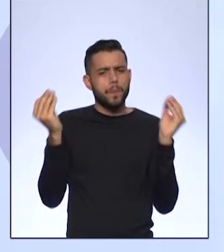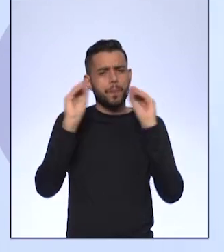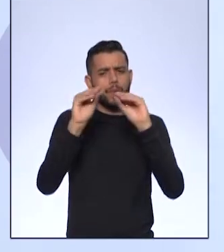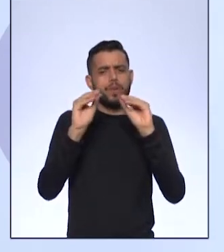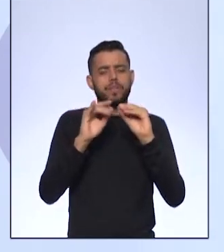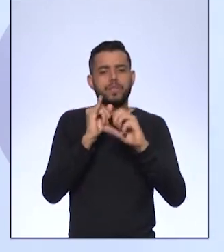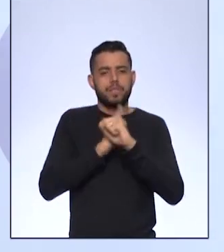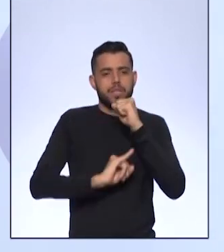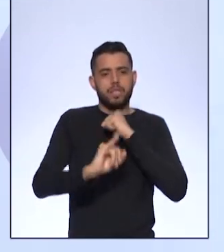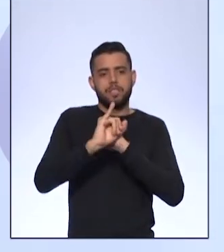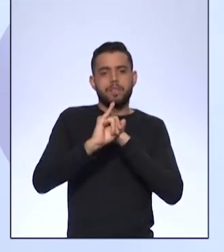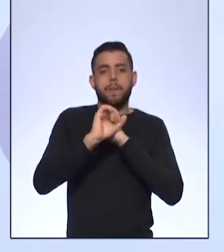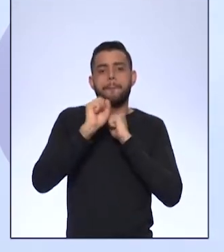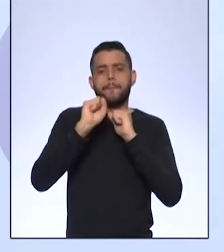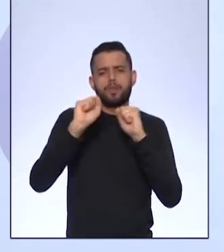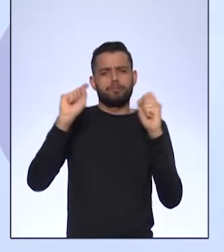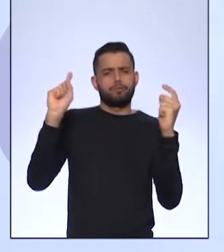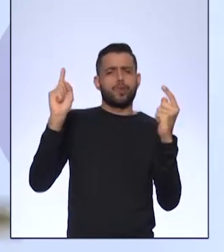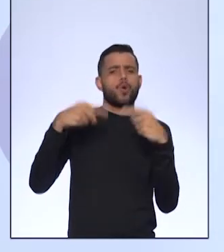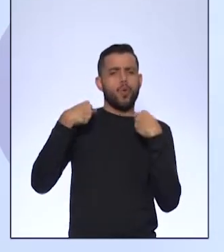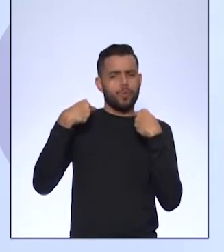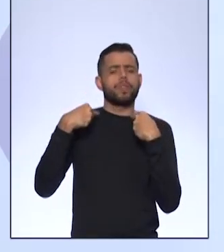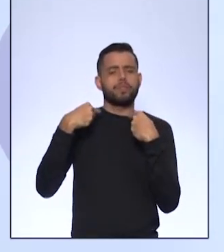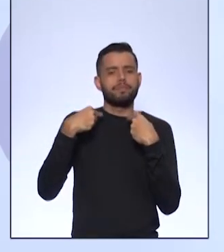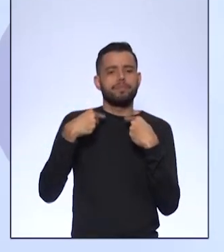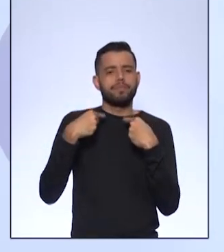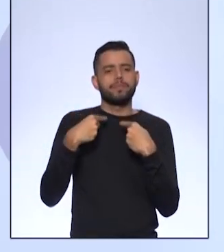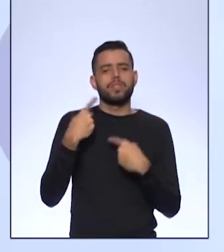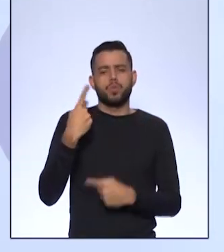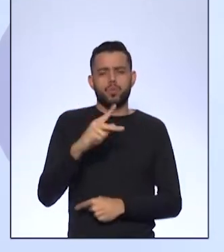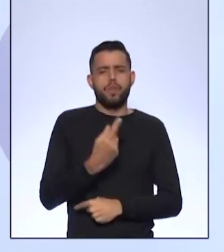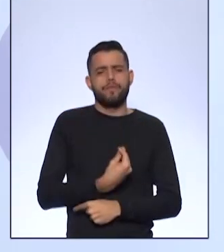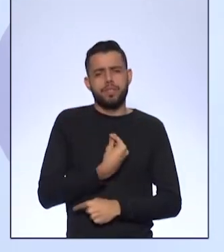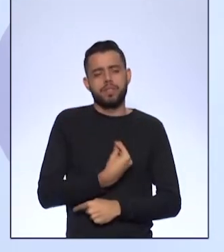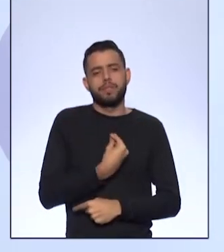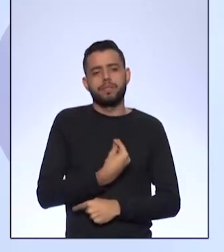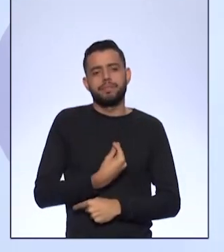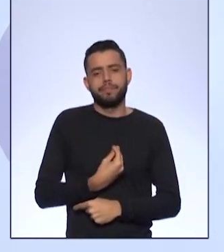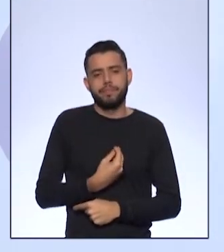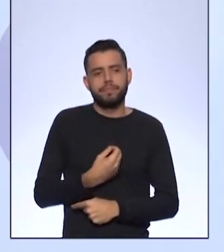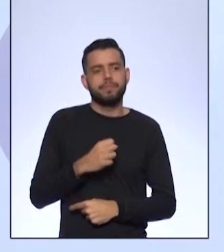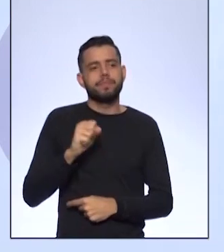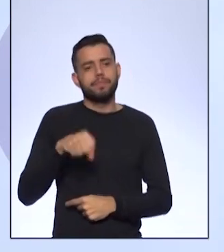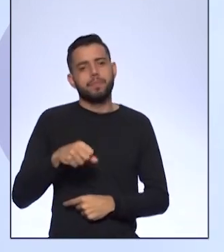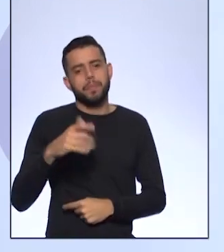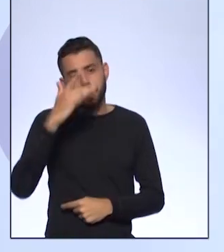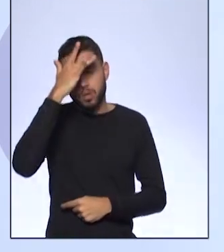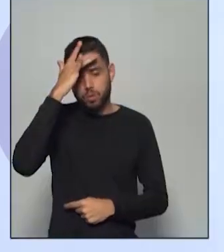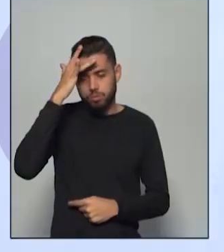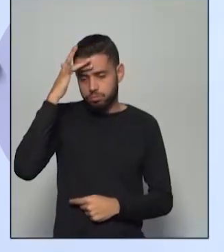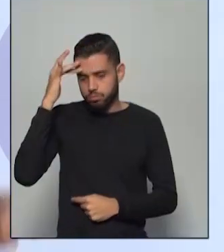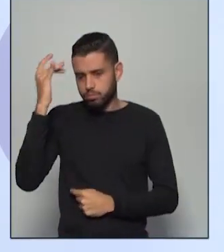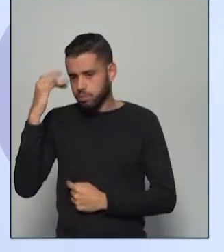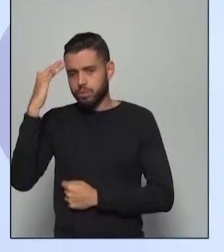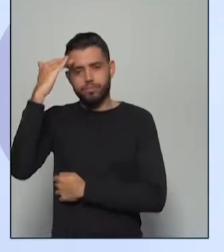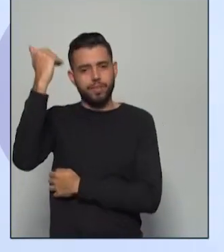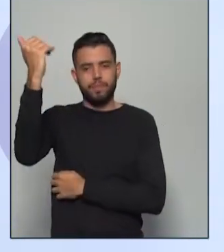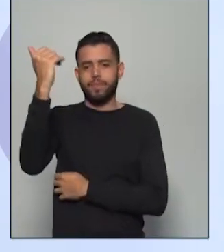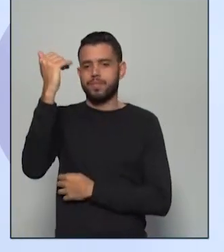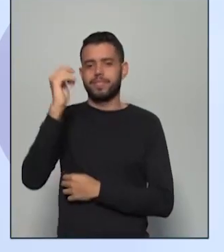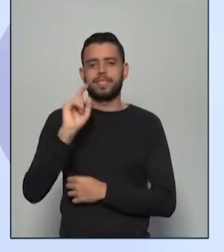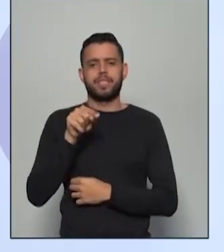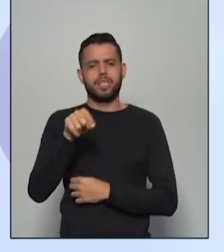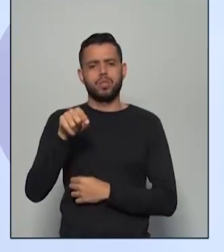internet não possa virar contra você em algum momento da sua vida. É óbvio, com pessoas que não são famosas, isso praticamente